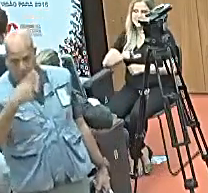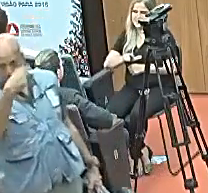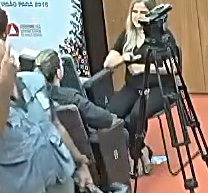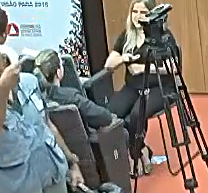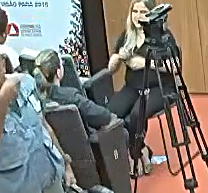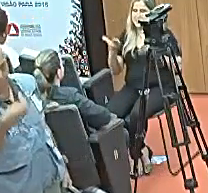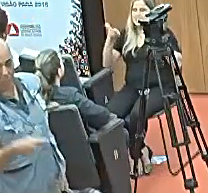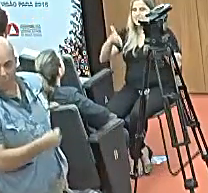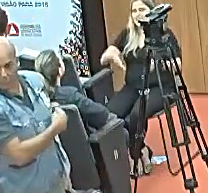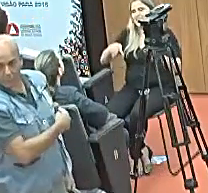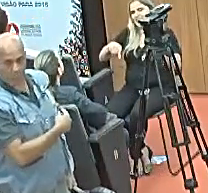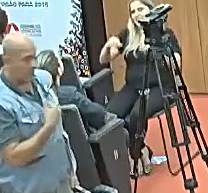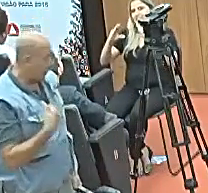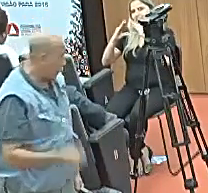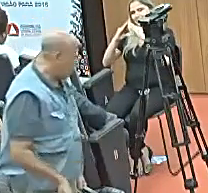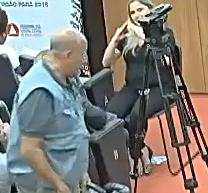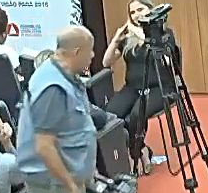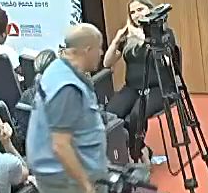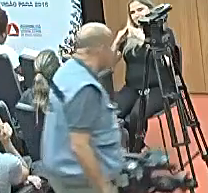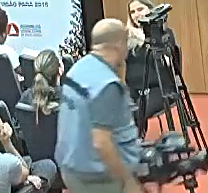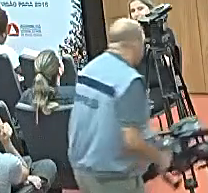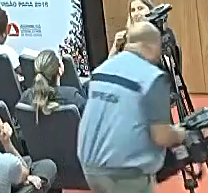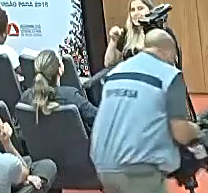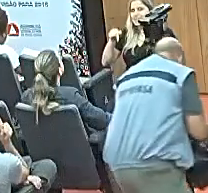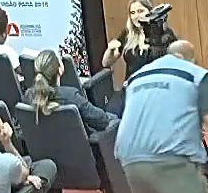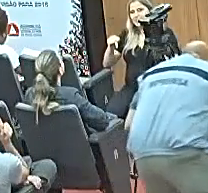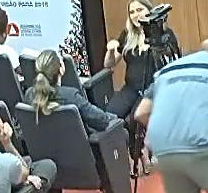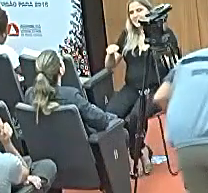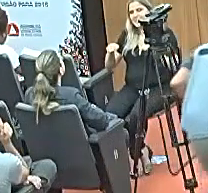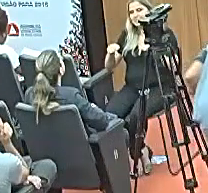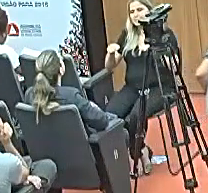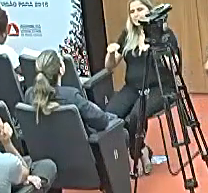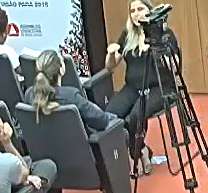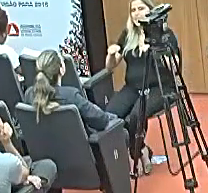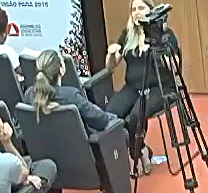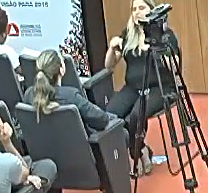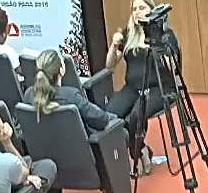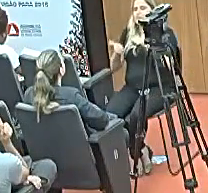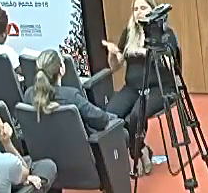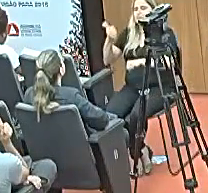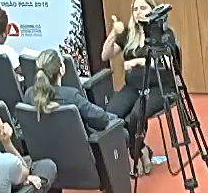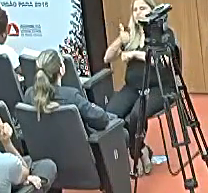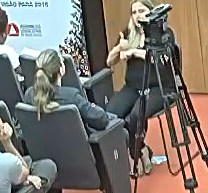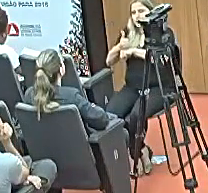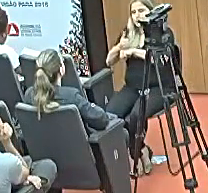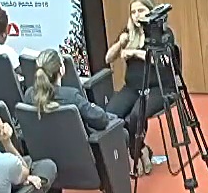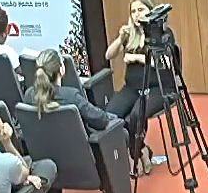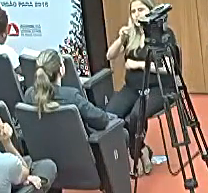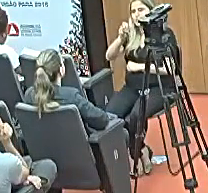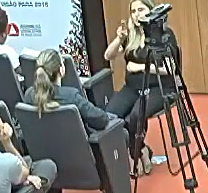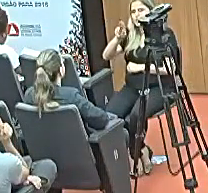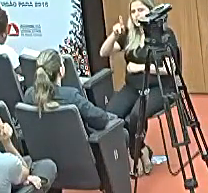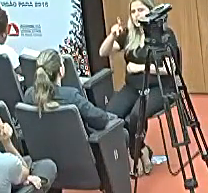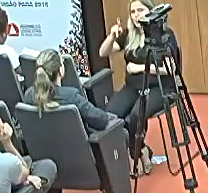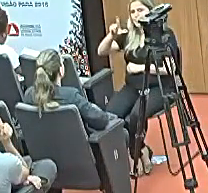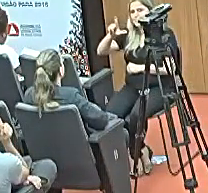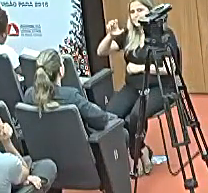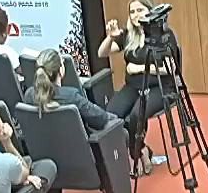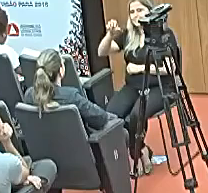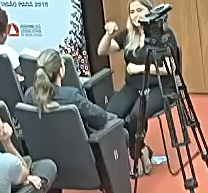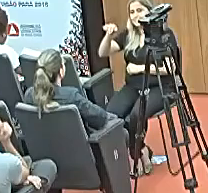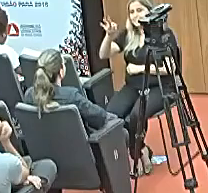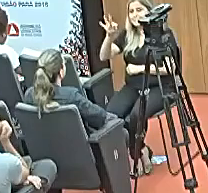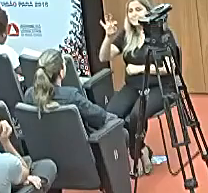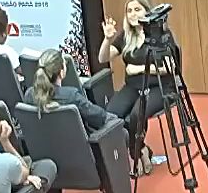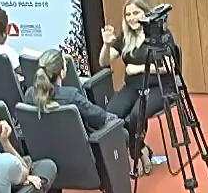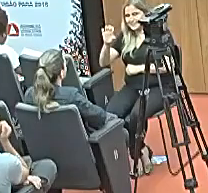ficando aqui o andré lembra disso o primeiro suplente de deputado estadual por apenas 200 votos mas hoje